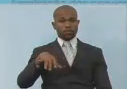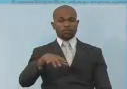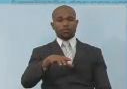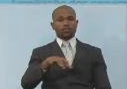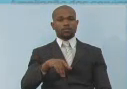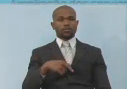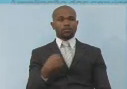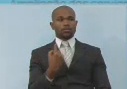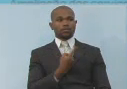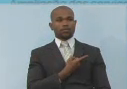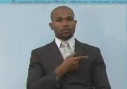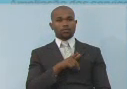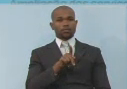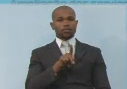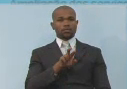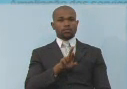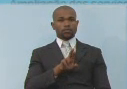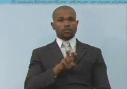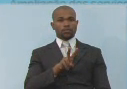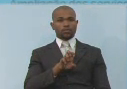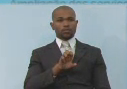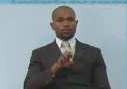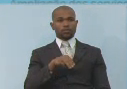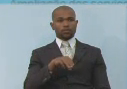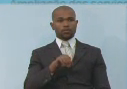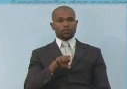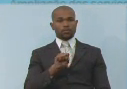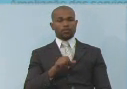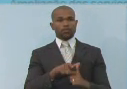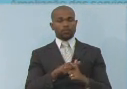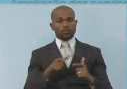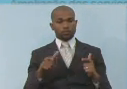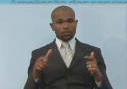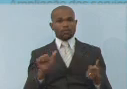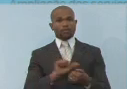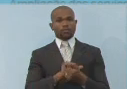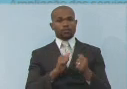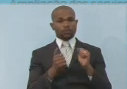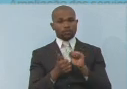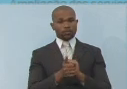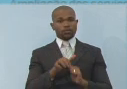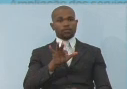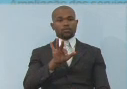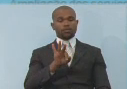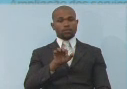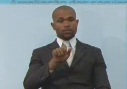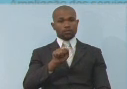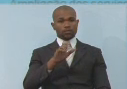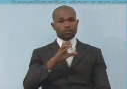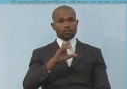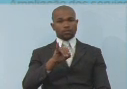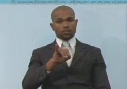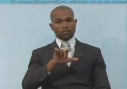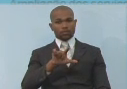nós prevemos aí a ampliação e a readequação da rede Fácil, né?